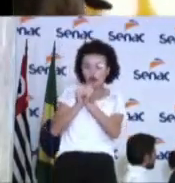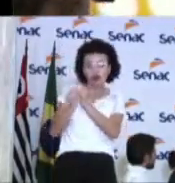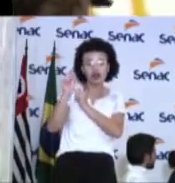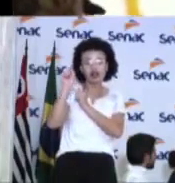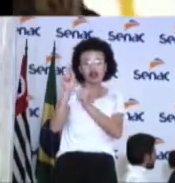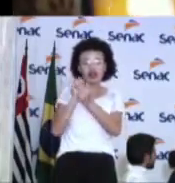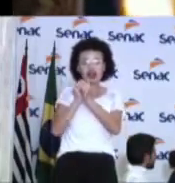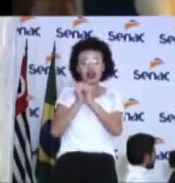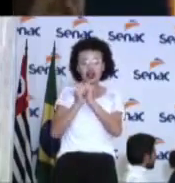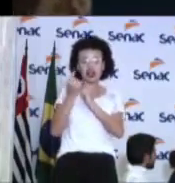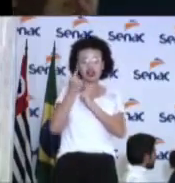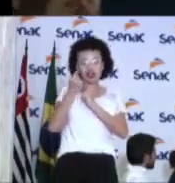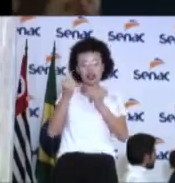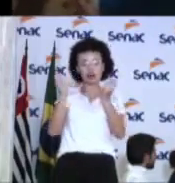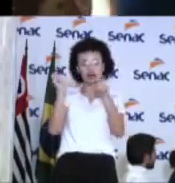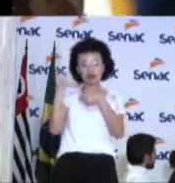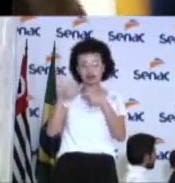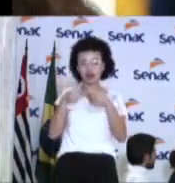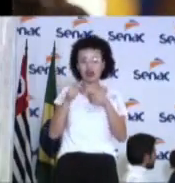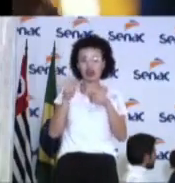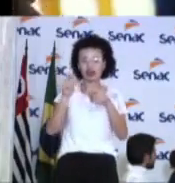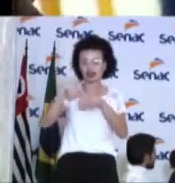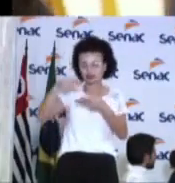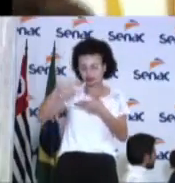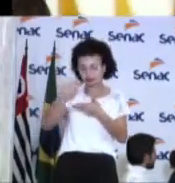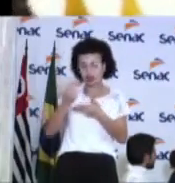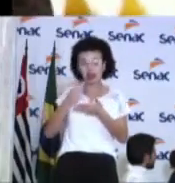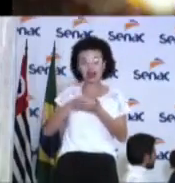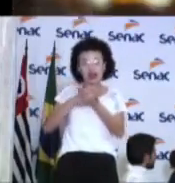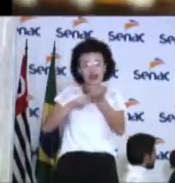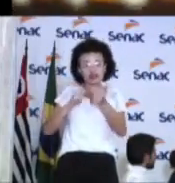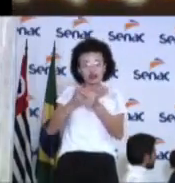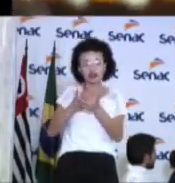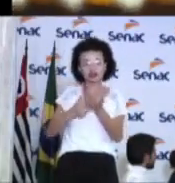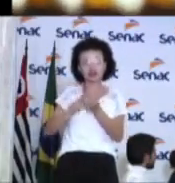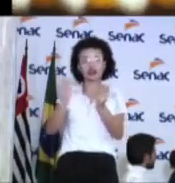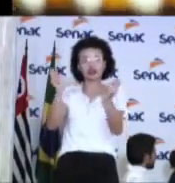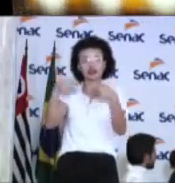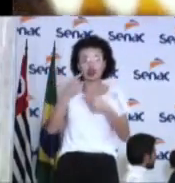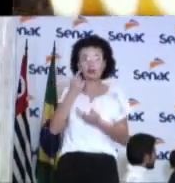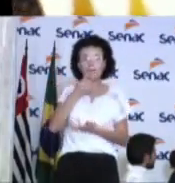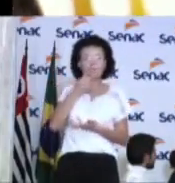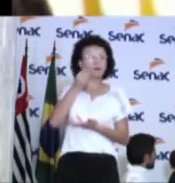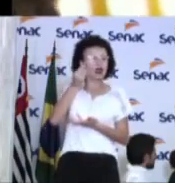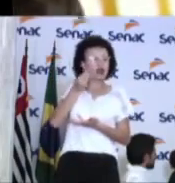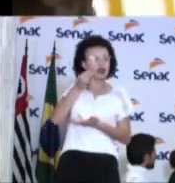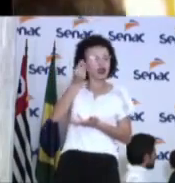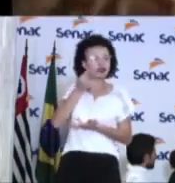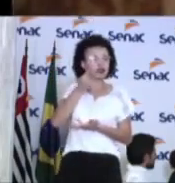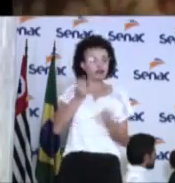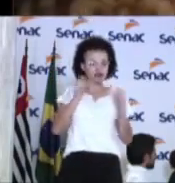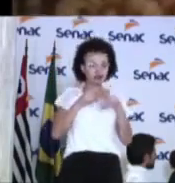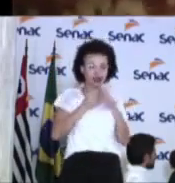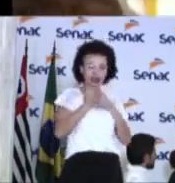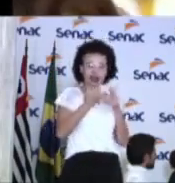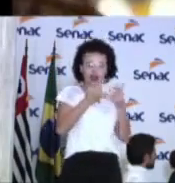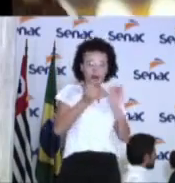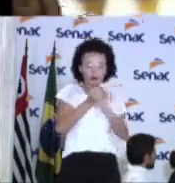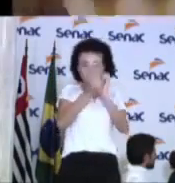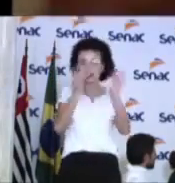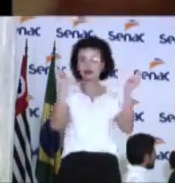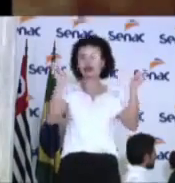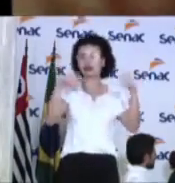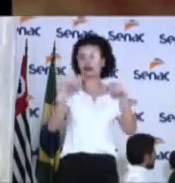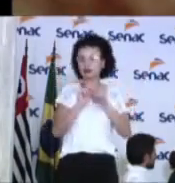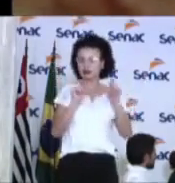garçom pega o arroz com aquela garra, que é o garfo e a colher, que mete a mão assim. cara, é perfeito, encaixa aqui. Aquilo é mágico. Eu chego a ficar arrepiado só de